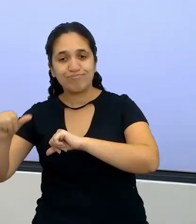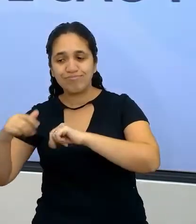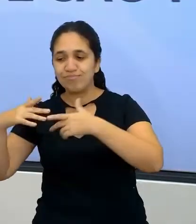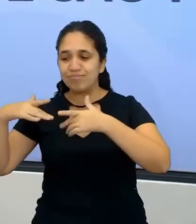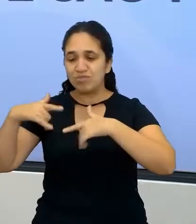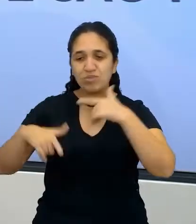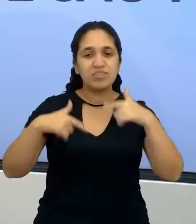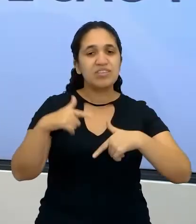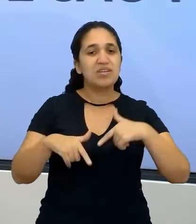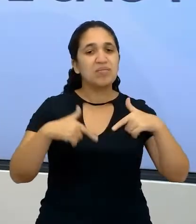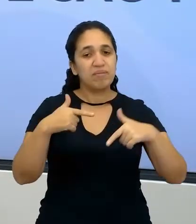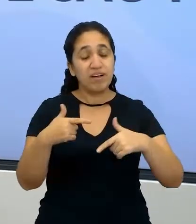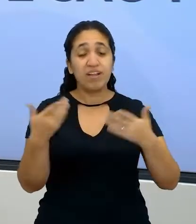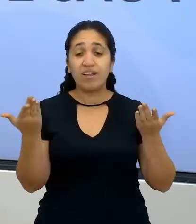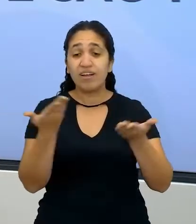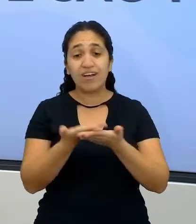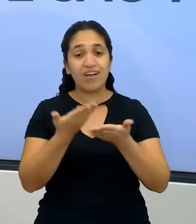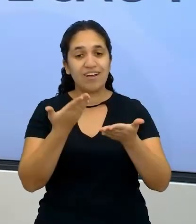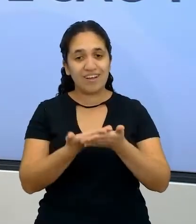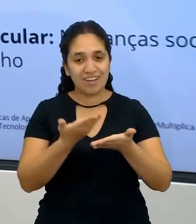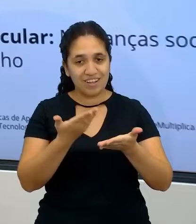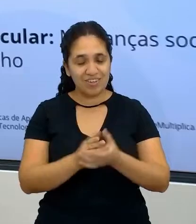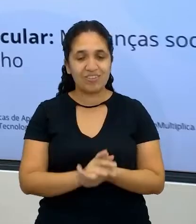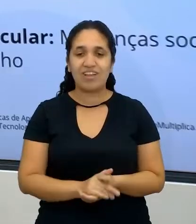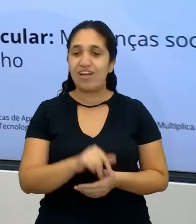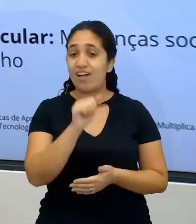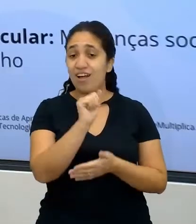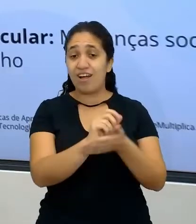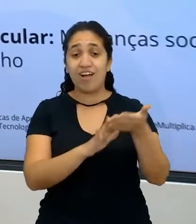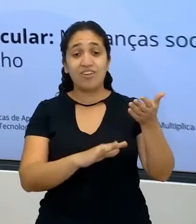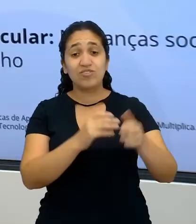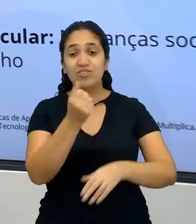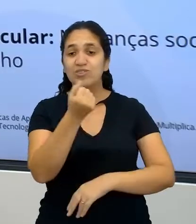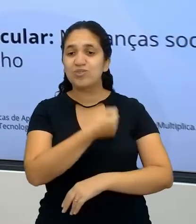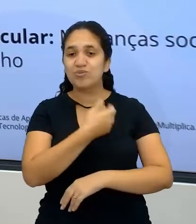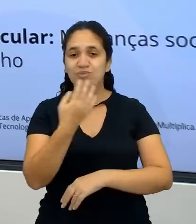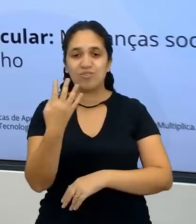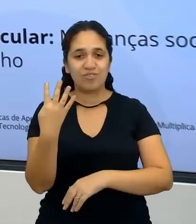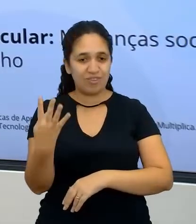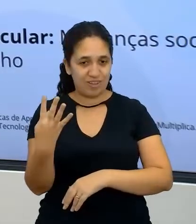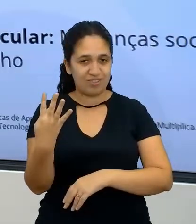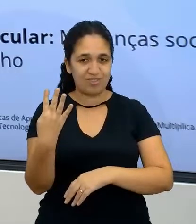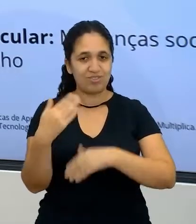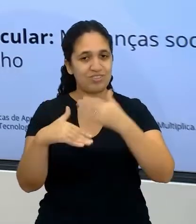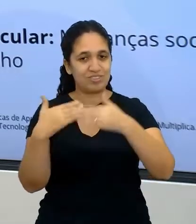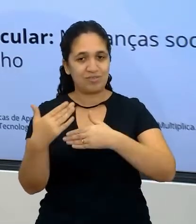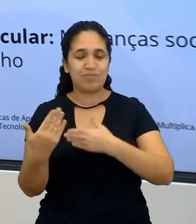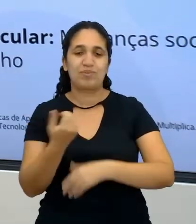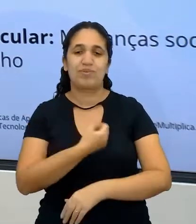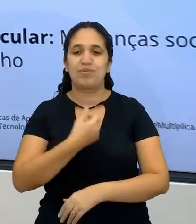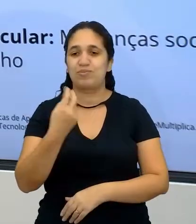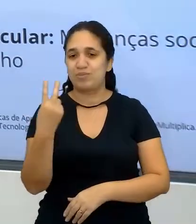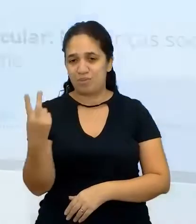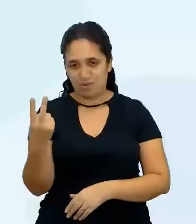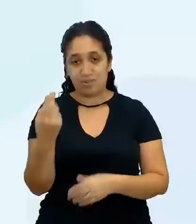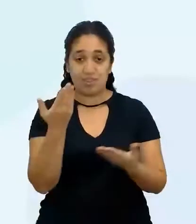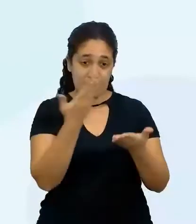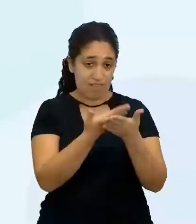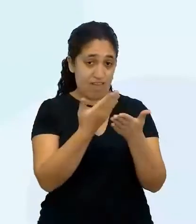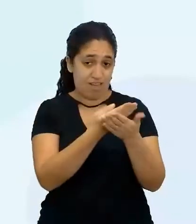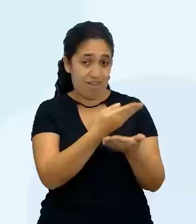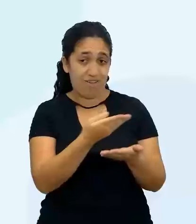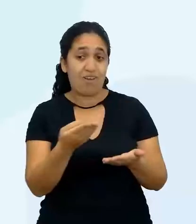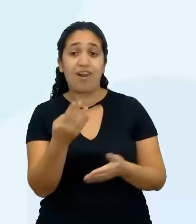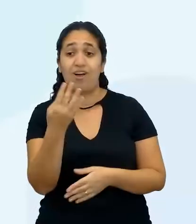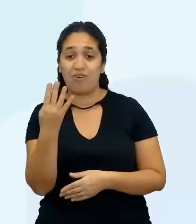Trabalho para mais uma aula. Então essa é a atividade número 4 e o desenvolvimento 2, ou seja, a quarta aula da